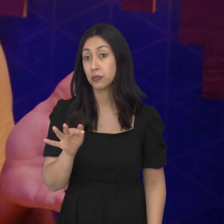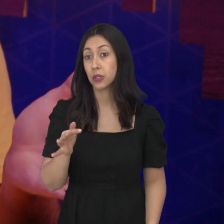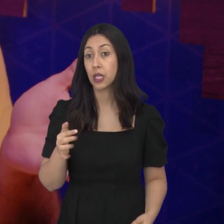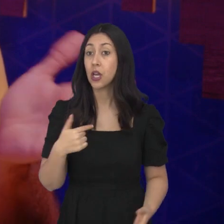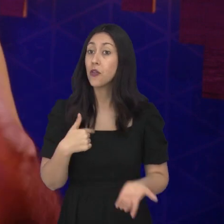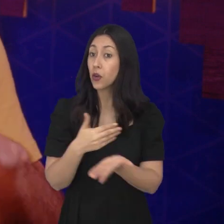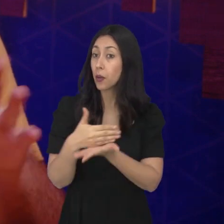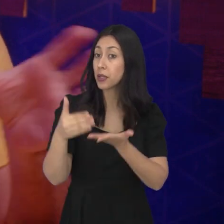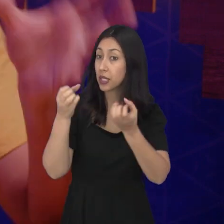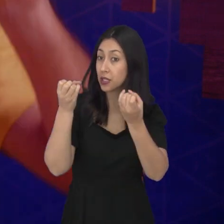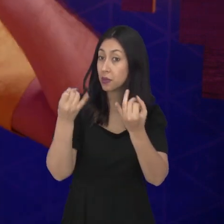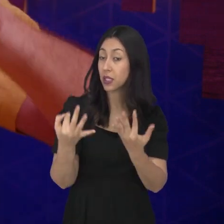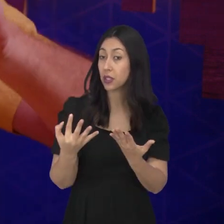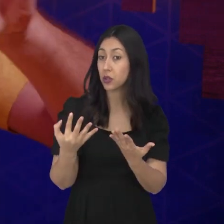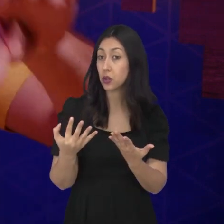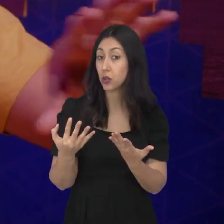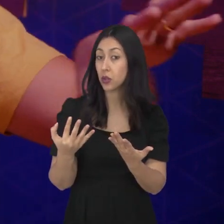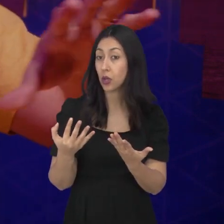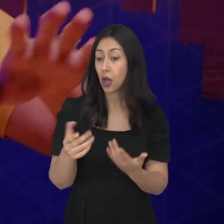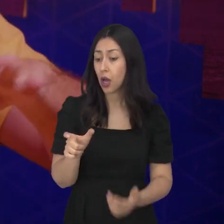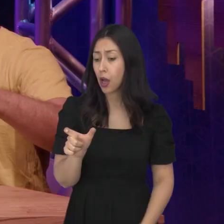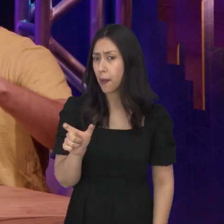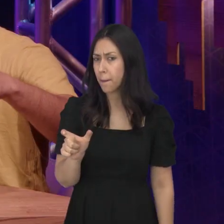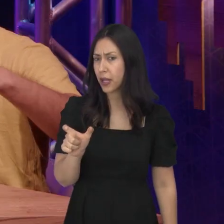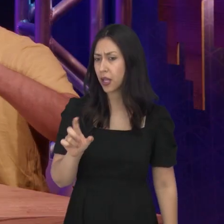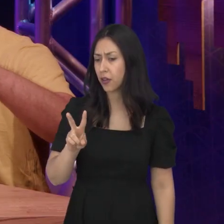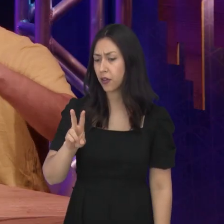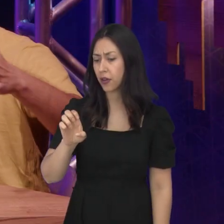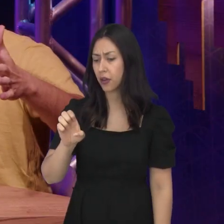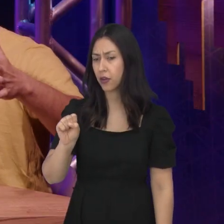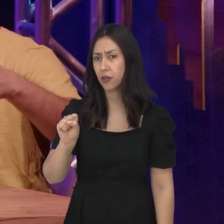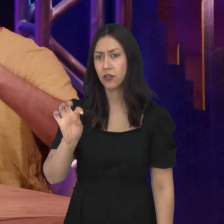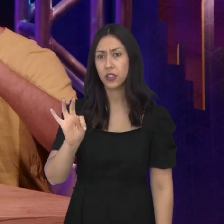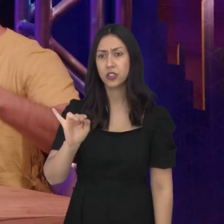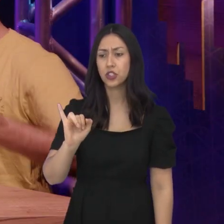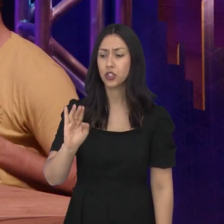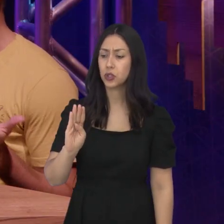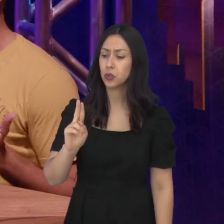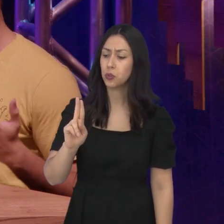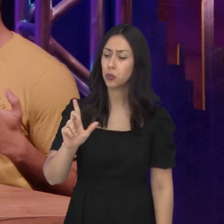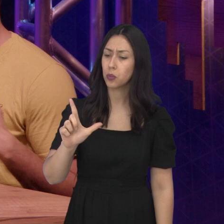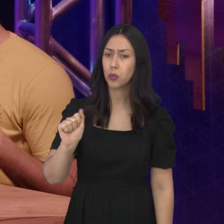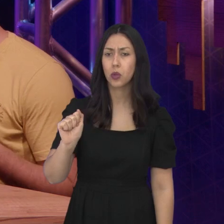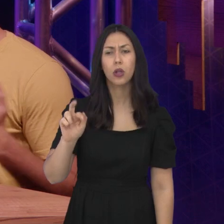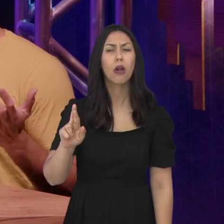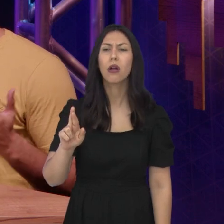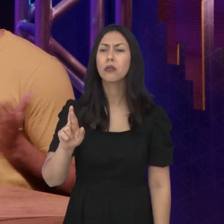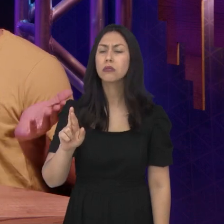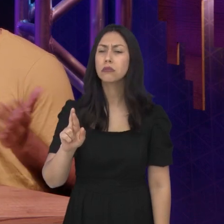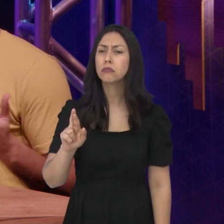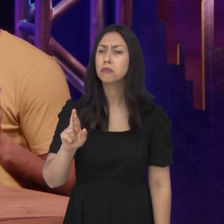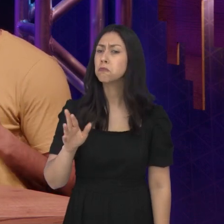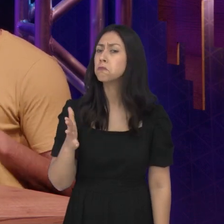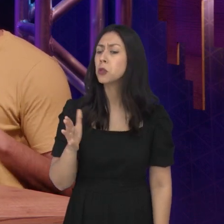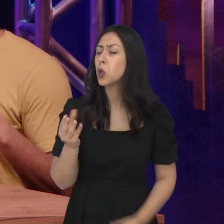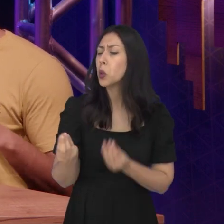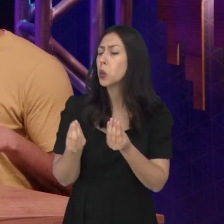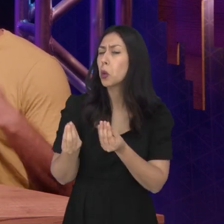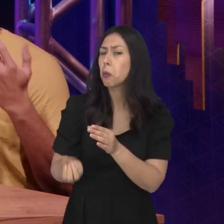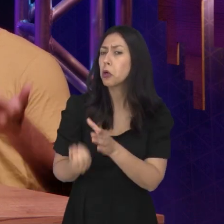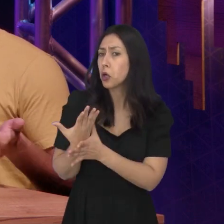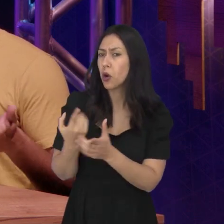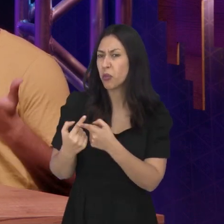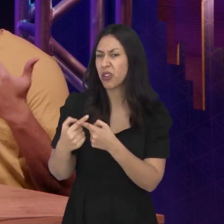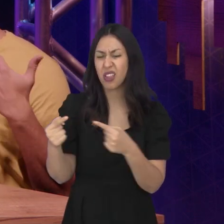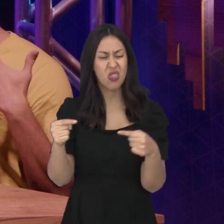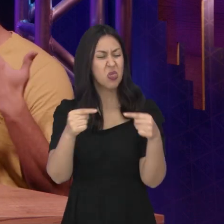mundo. Vou começar falando um pouquinho da origem dessa palavra, porque todo mundo pensa, né, vestibular, mas, sei lá, não tem nada a ver